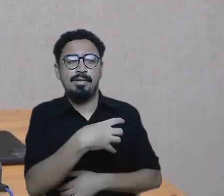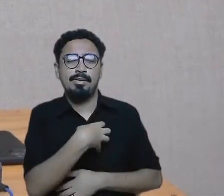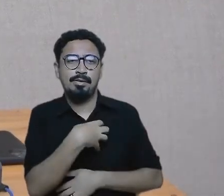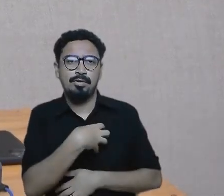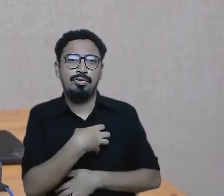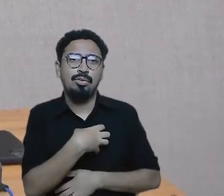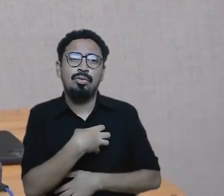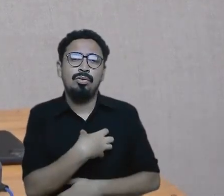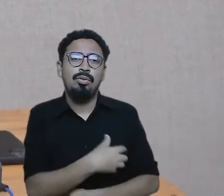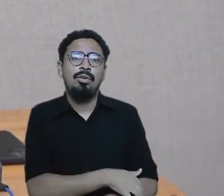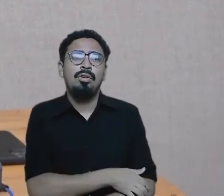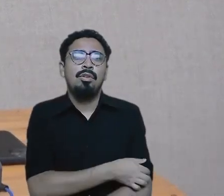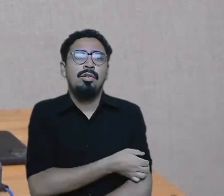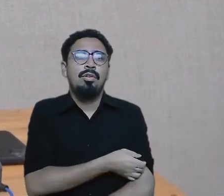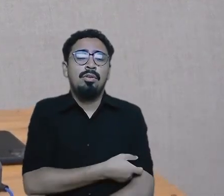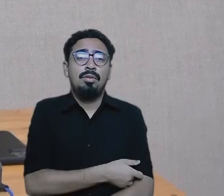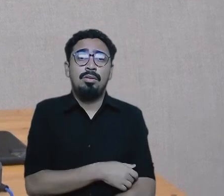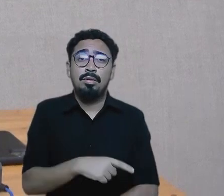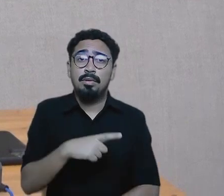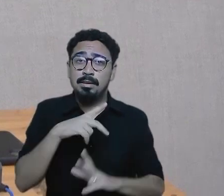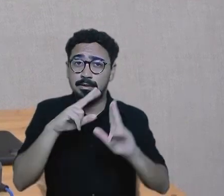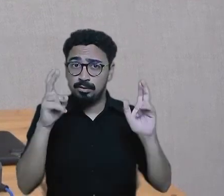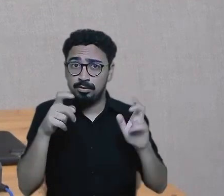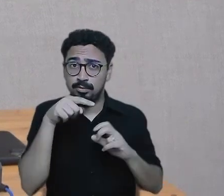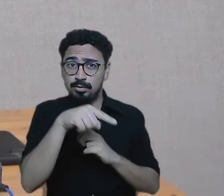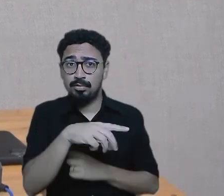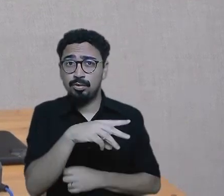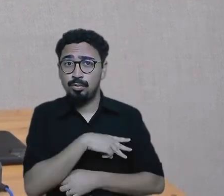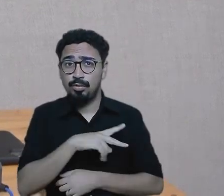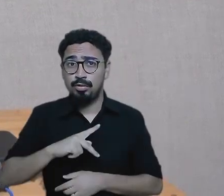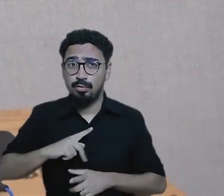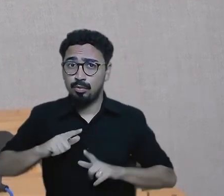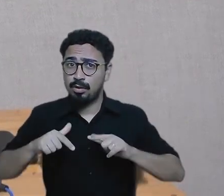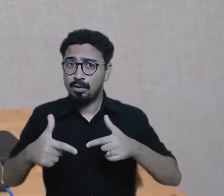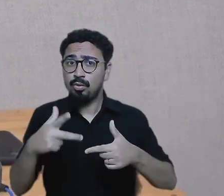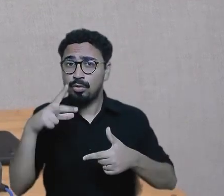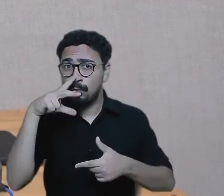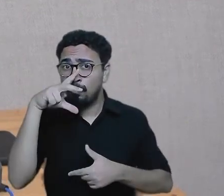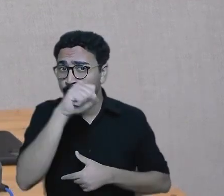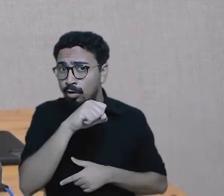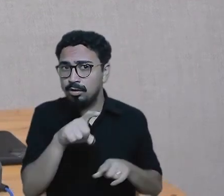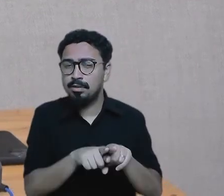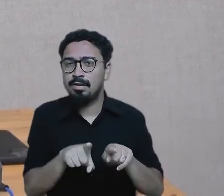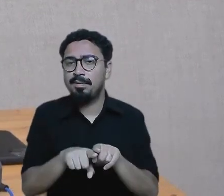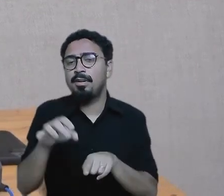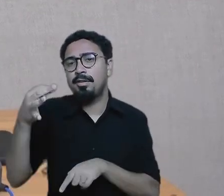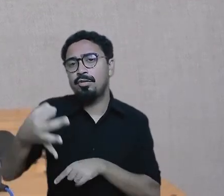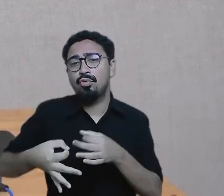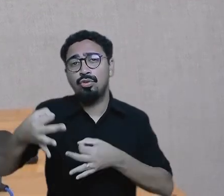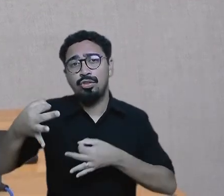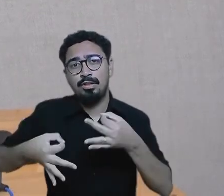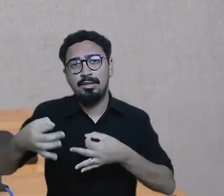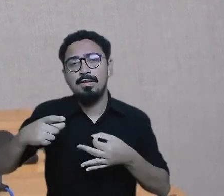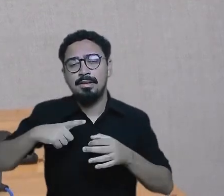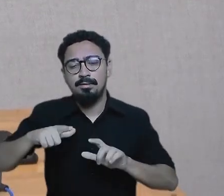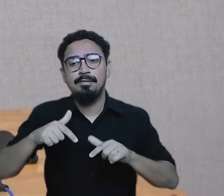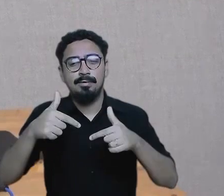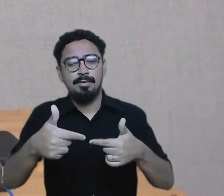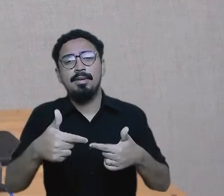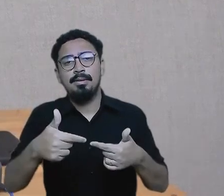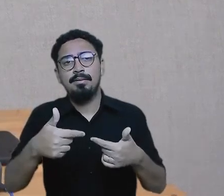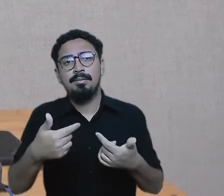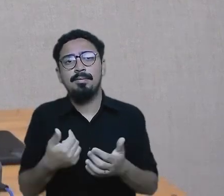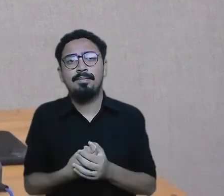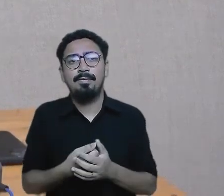esses temas é o ministério público tem uma atuação muito forte e a própria Justiça tem uma atuação muito forte e a própria falta